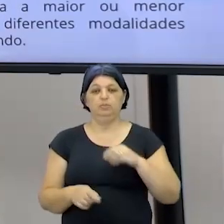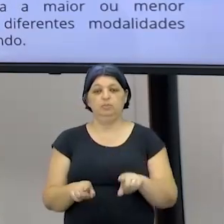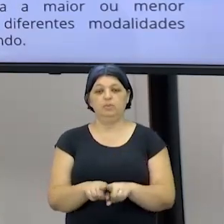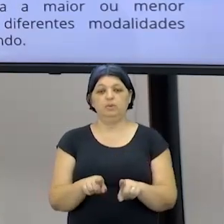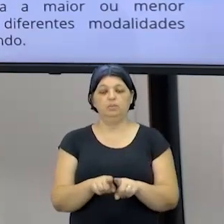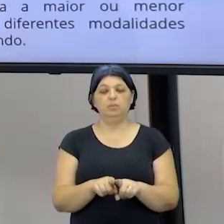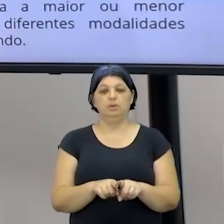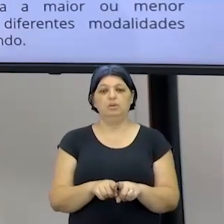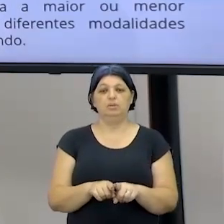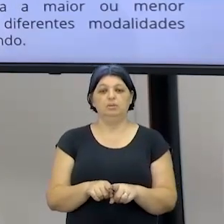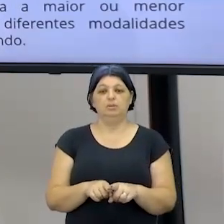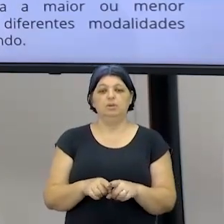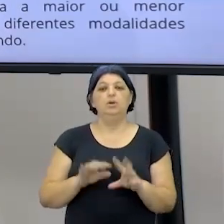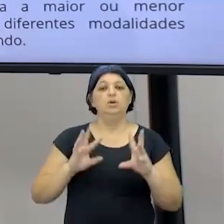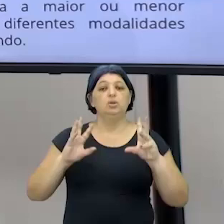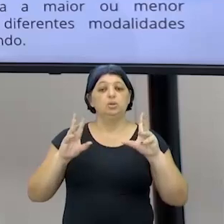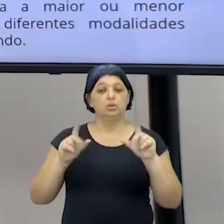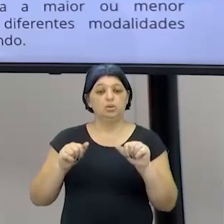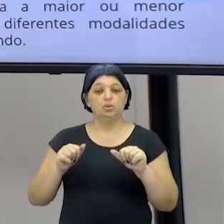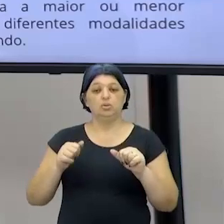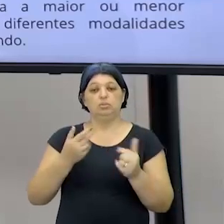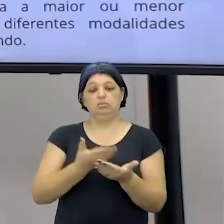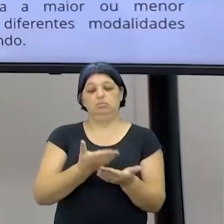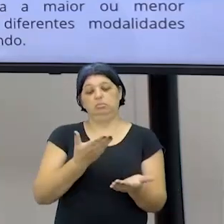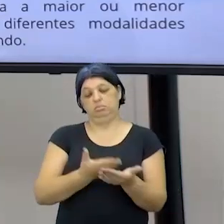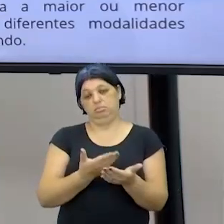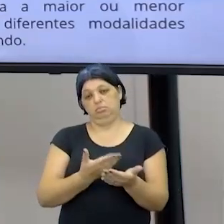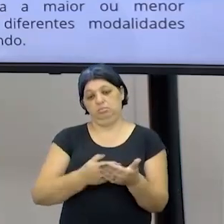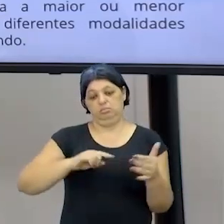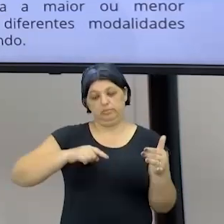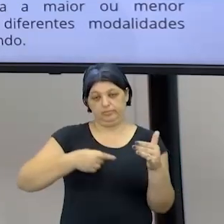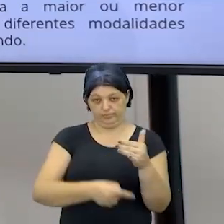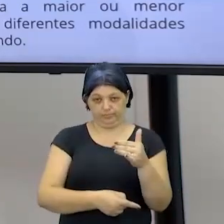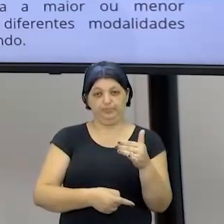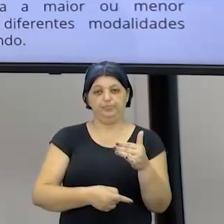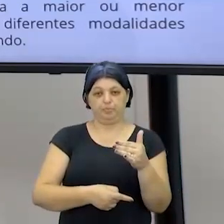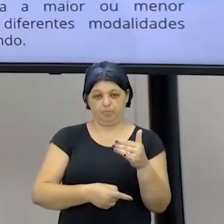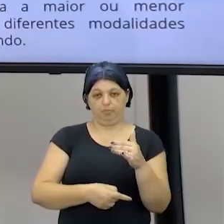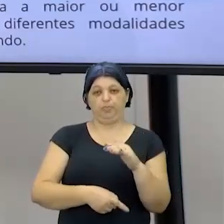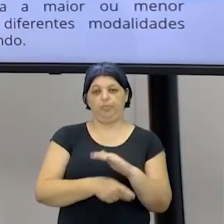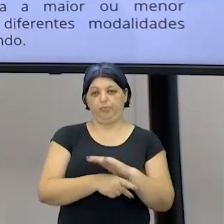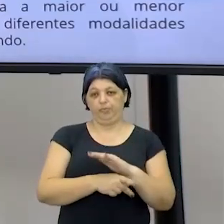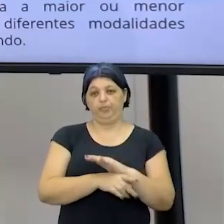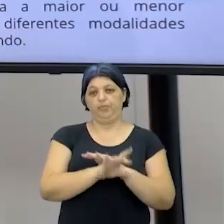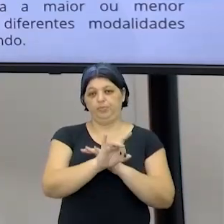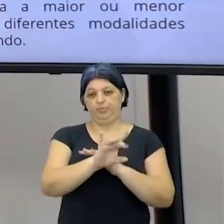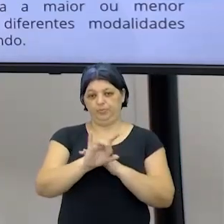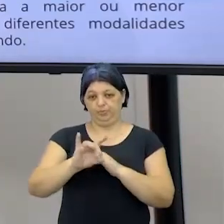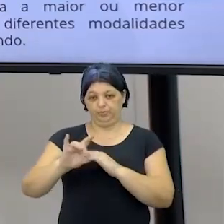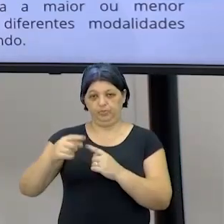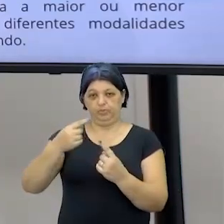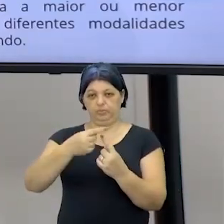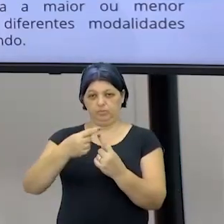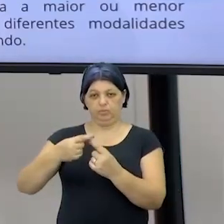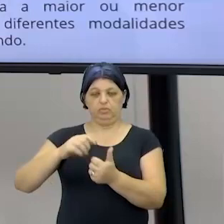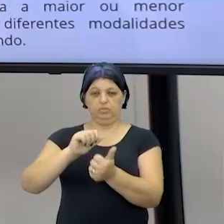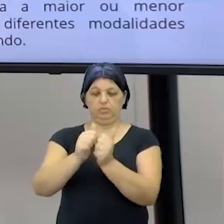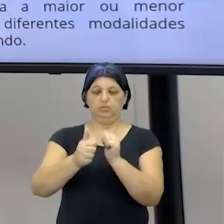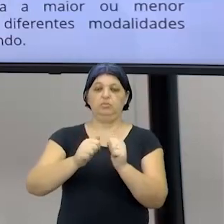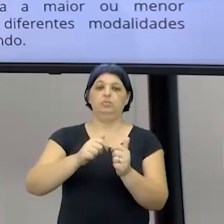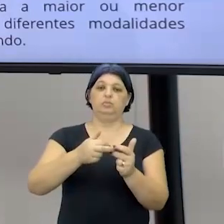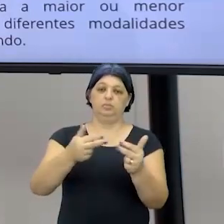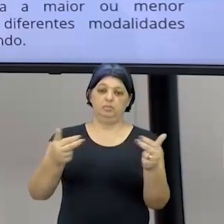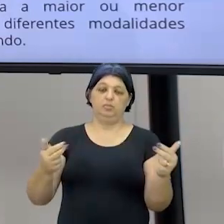trazermos aí todo um aprofundamento em relação às modalidades esportivas e durante